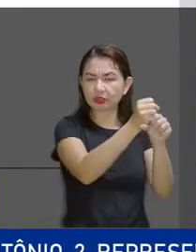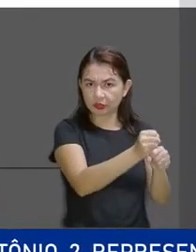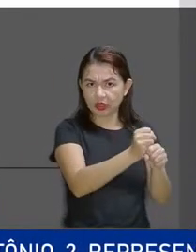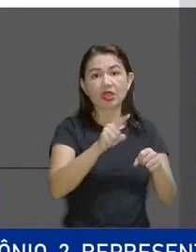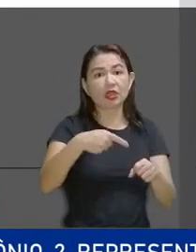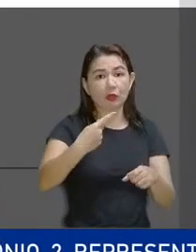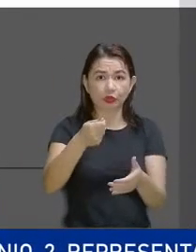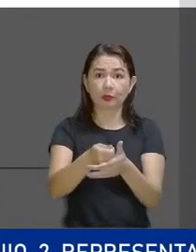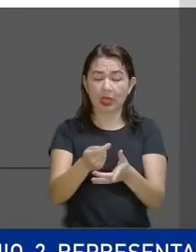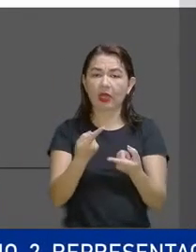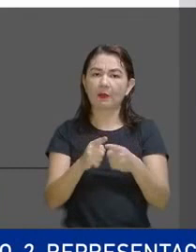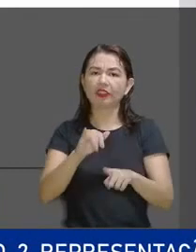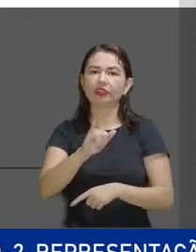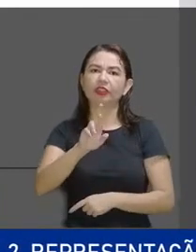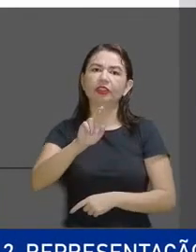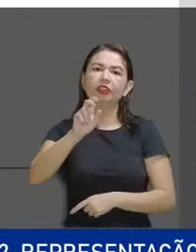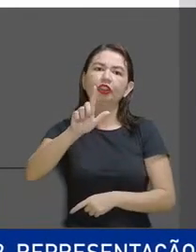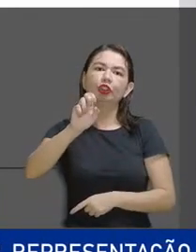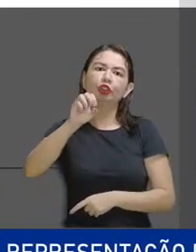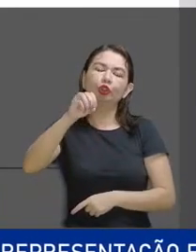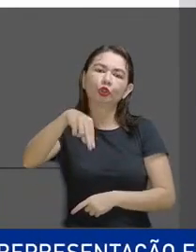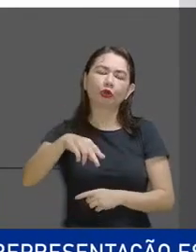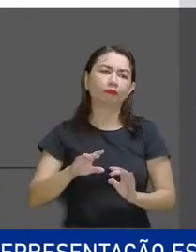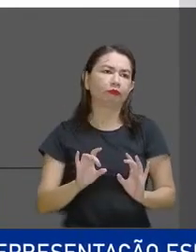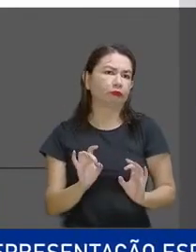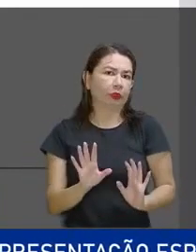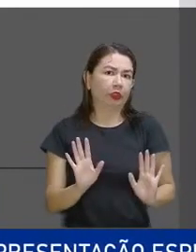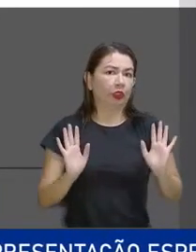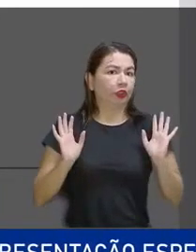pago. Irlon, por sua vez, alegou que era apenas